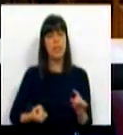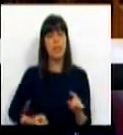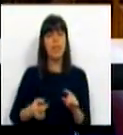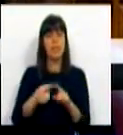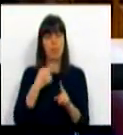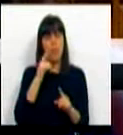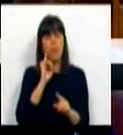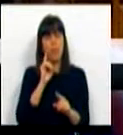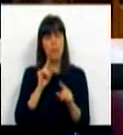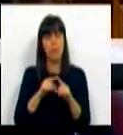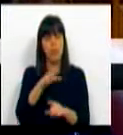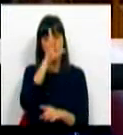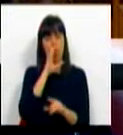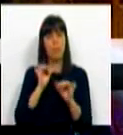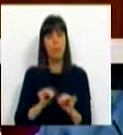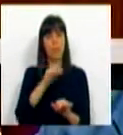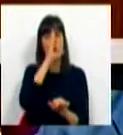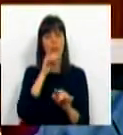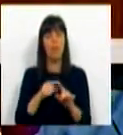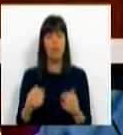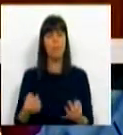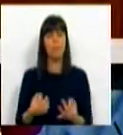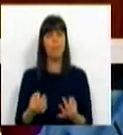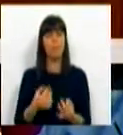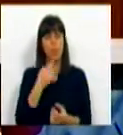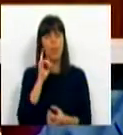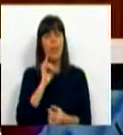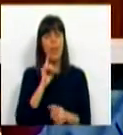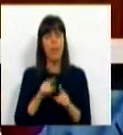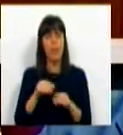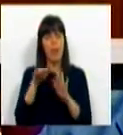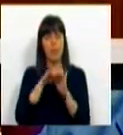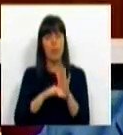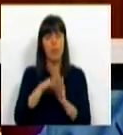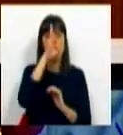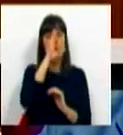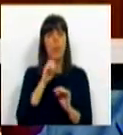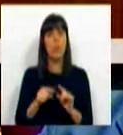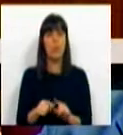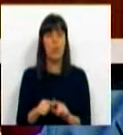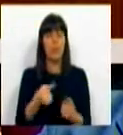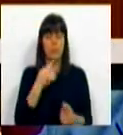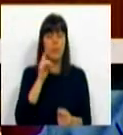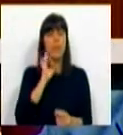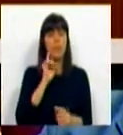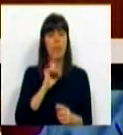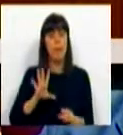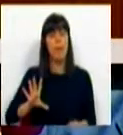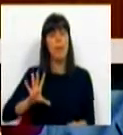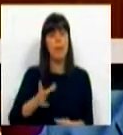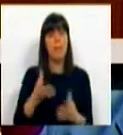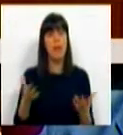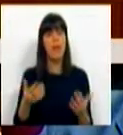As questões do desemprego são muito importantes para este Governo. São muito importantes para o programa de Governo e são muito importantes para o